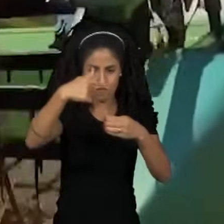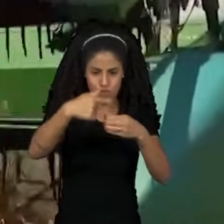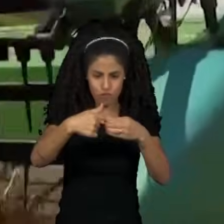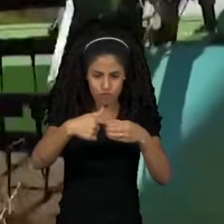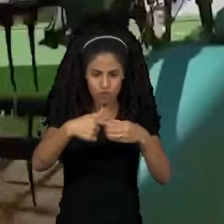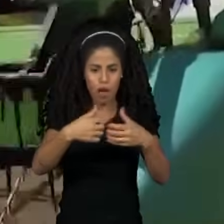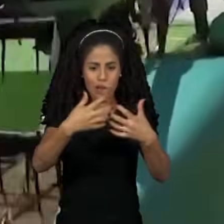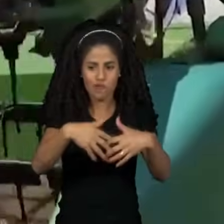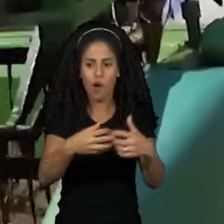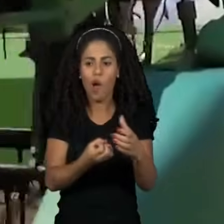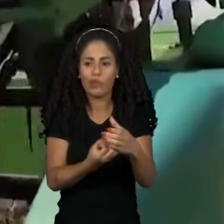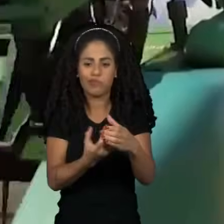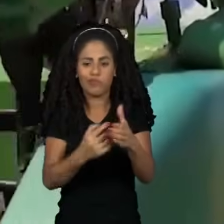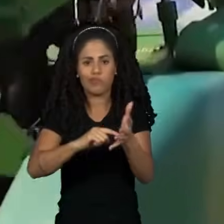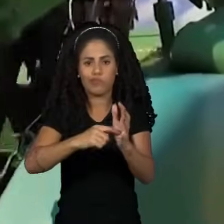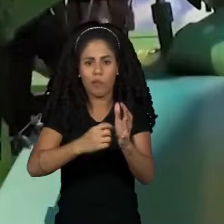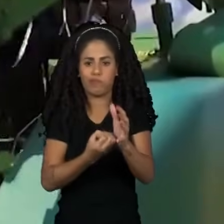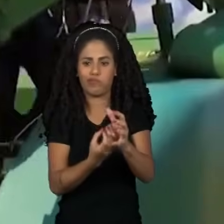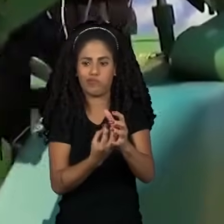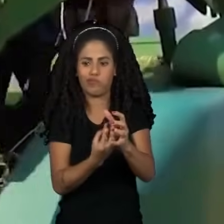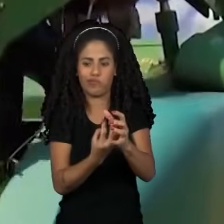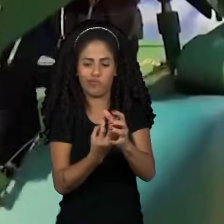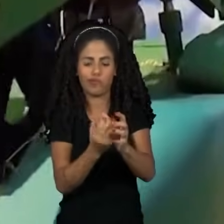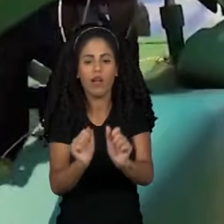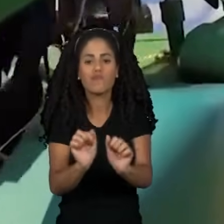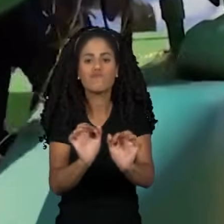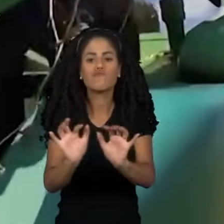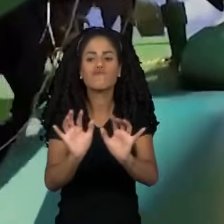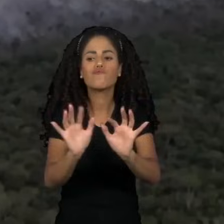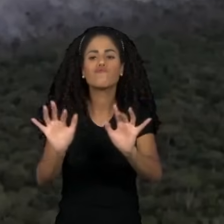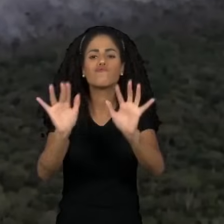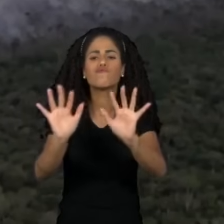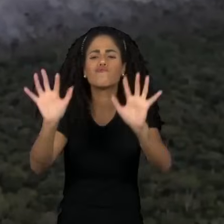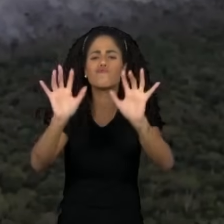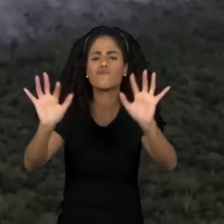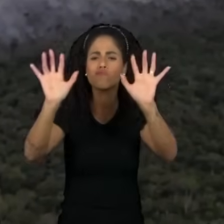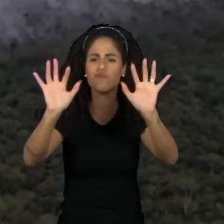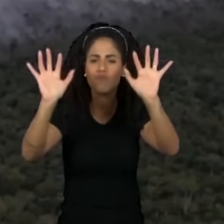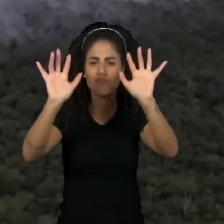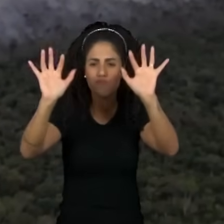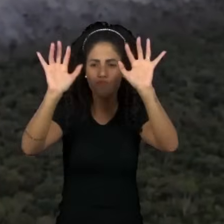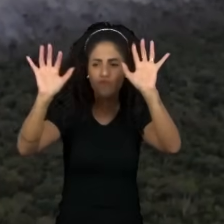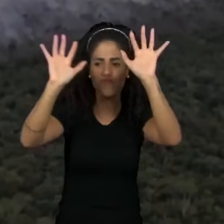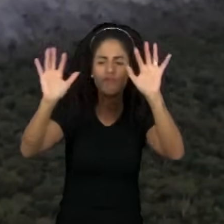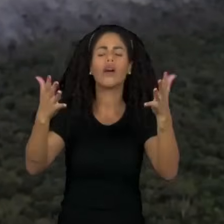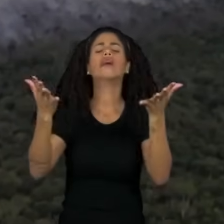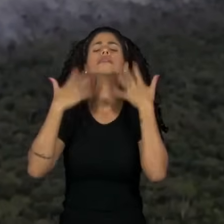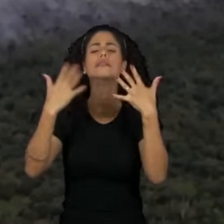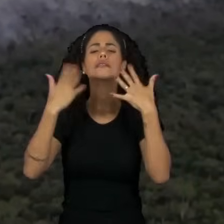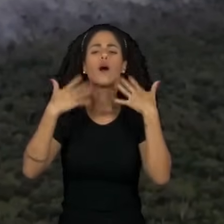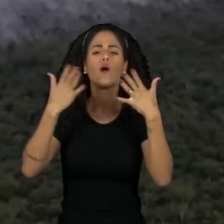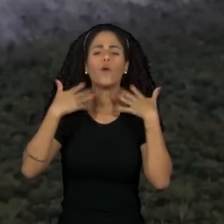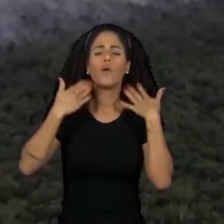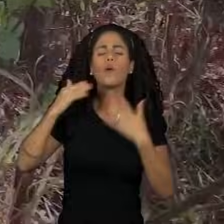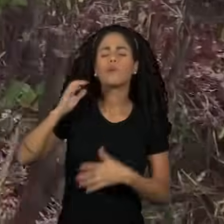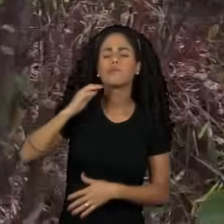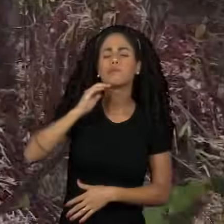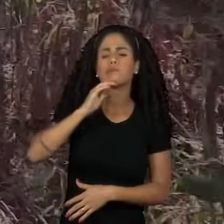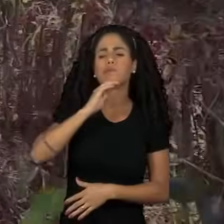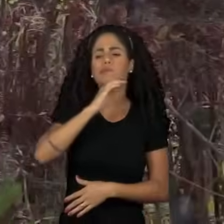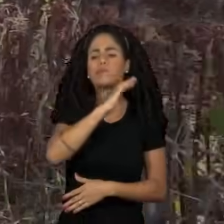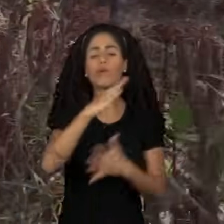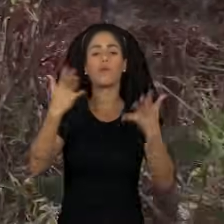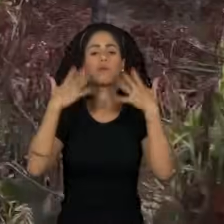no motor, queima e gases para a atmosfera e calor.